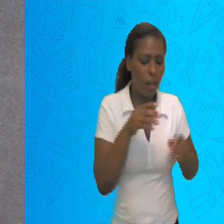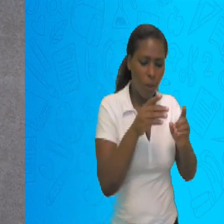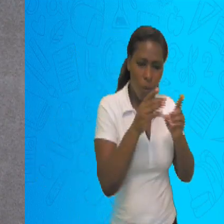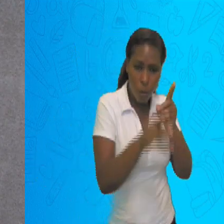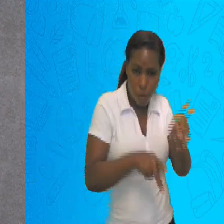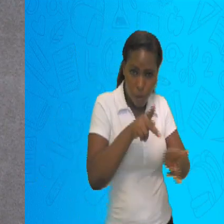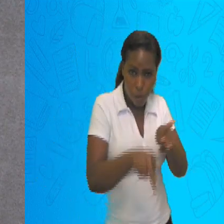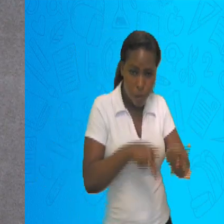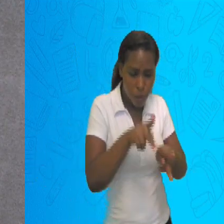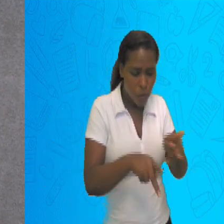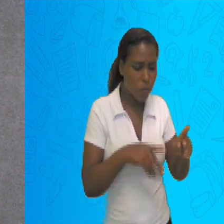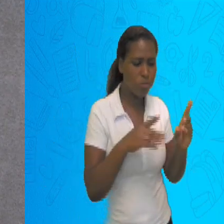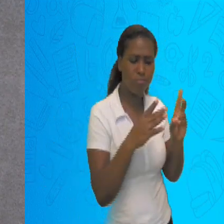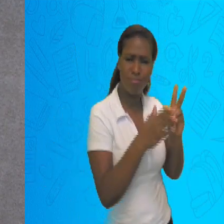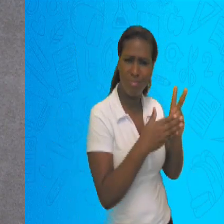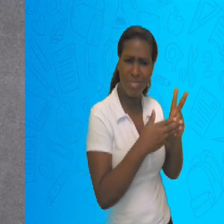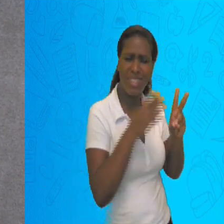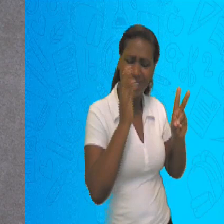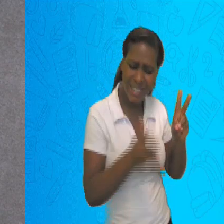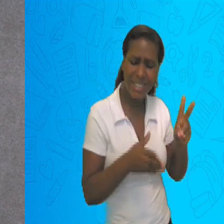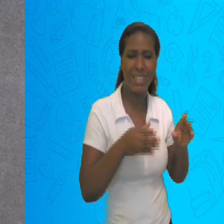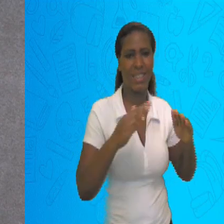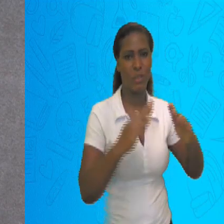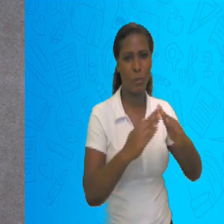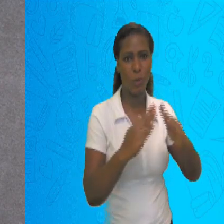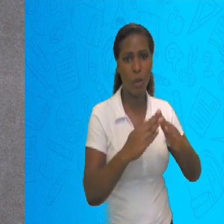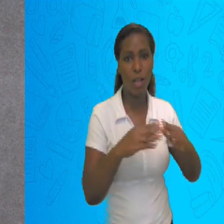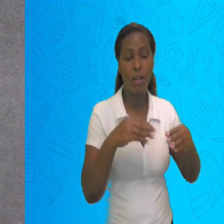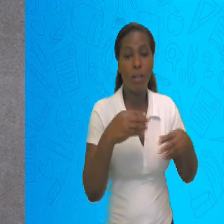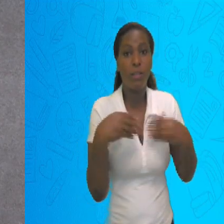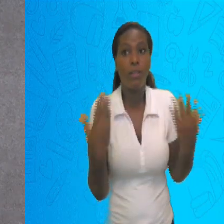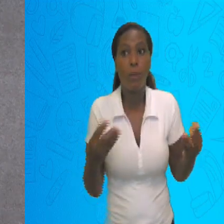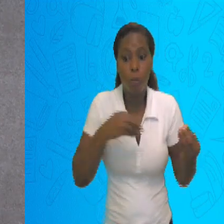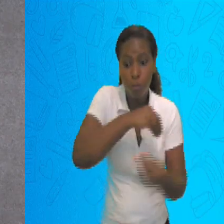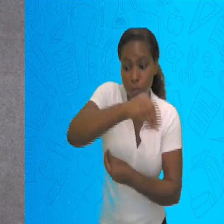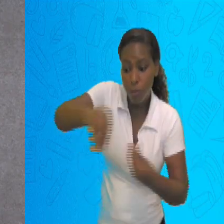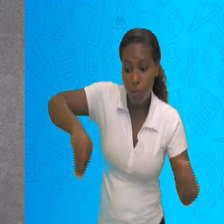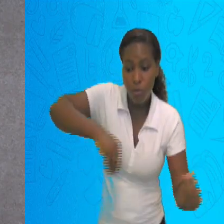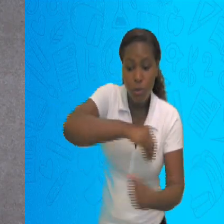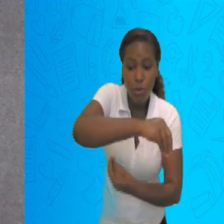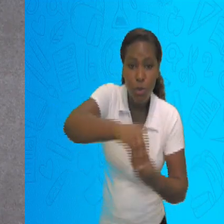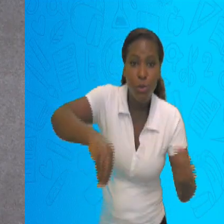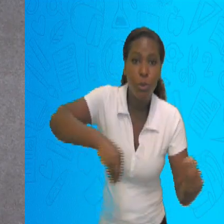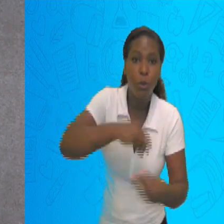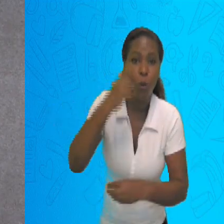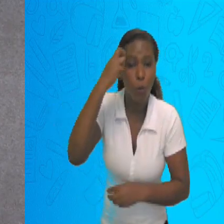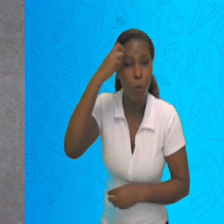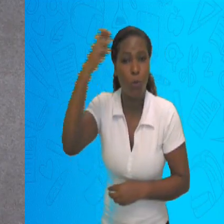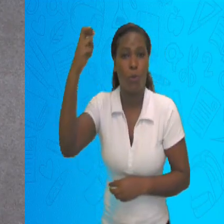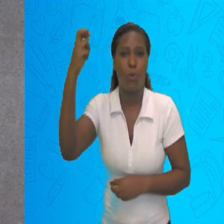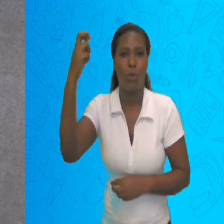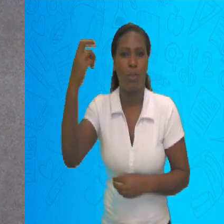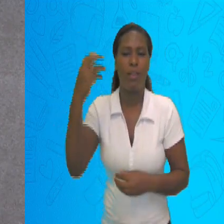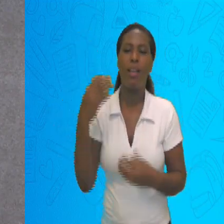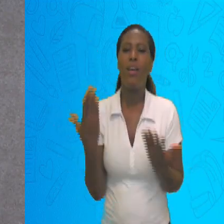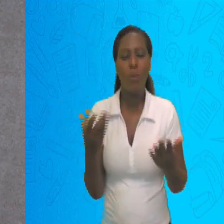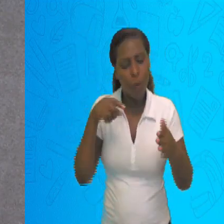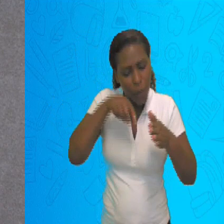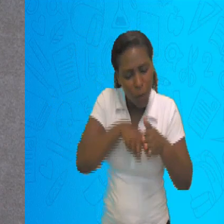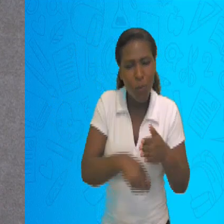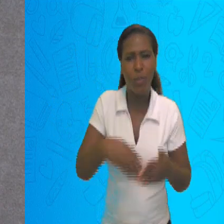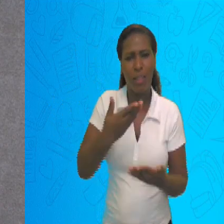então eles tiveram uma mistura. Então nós vamos ver como foi essa mistura de cultura, de diversidade.